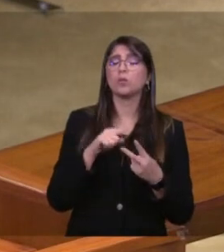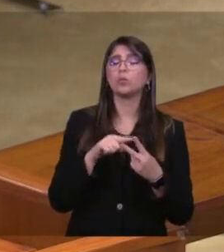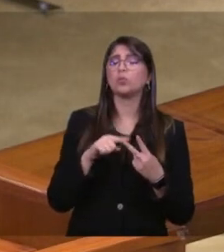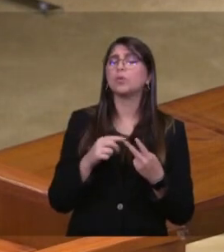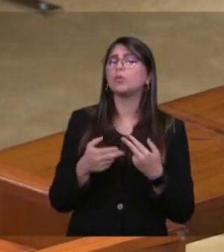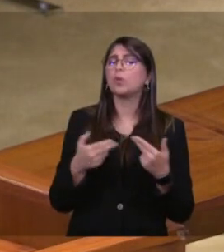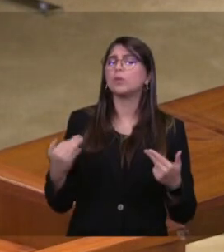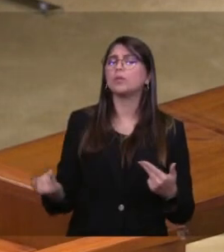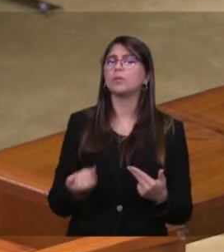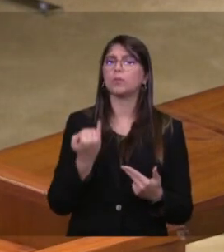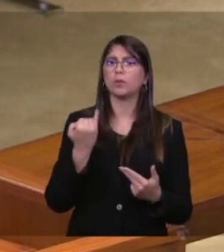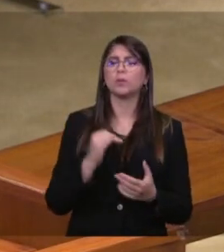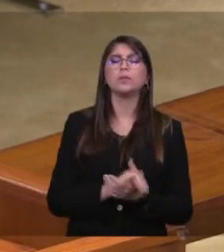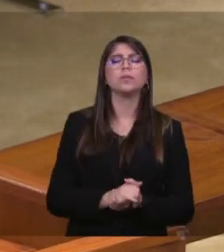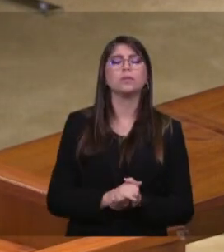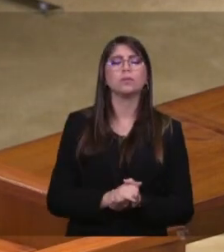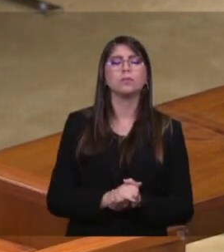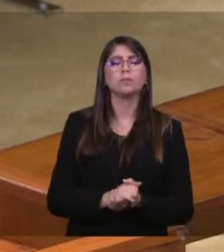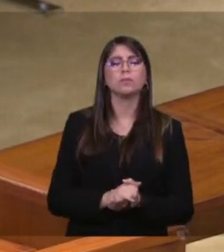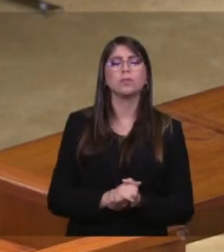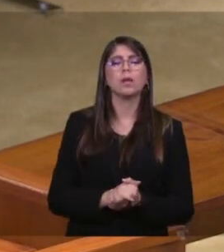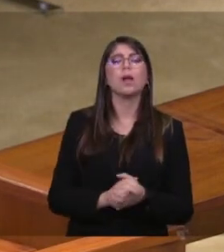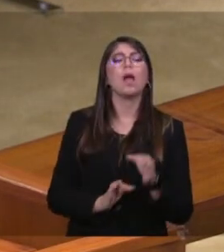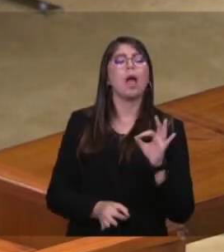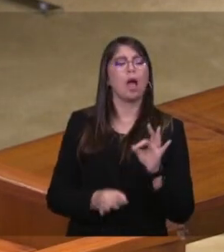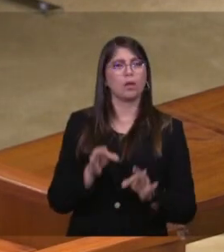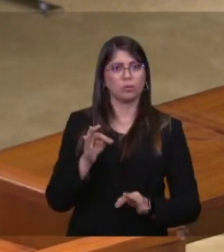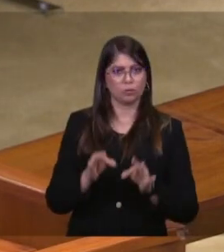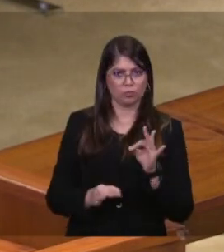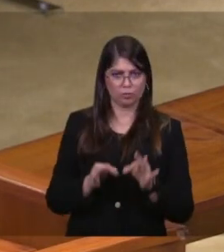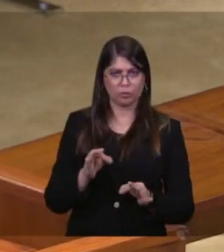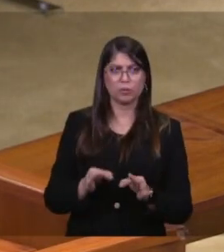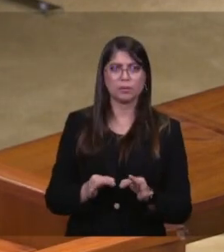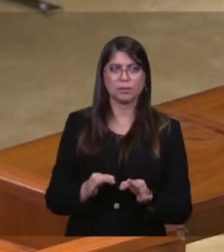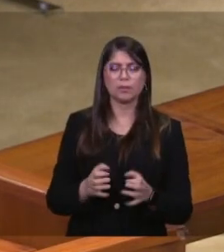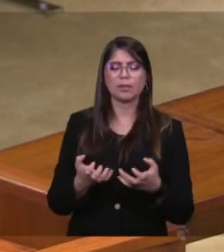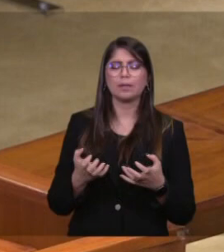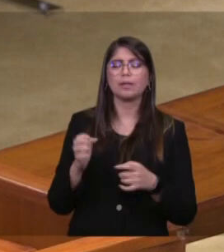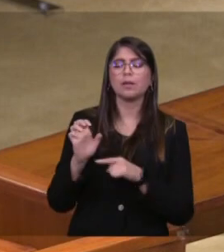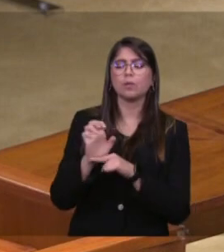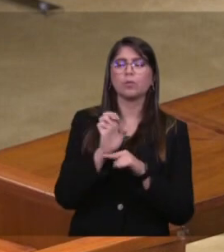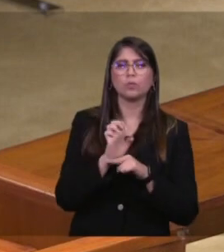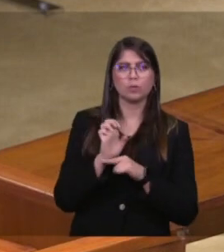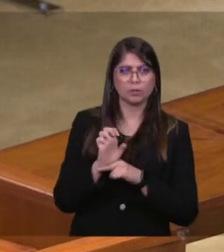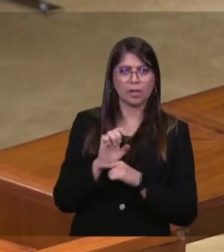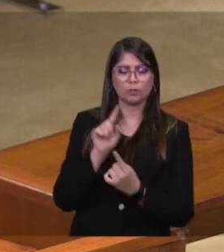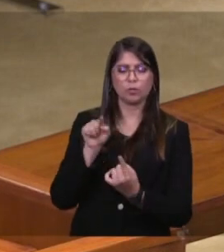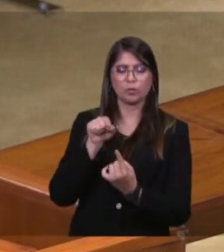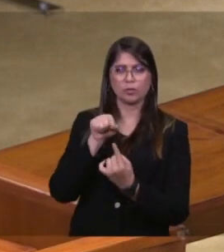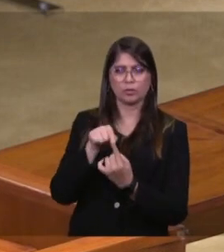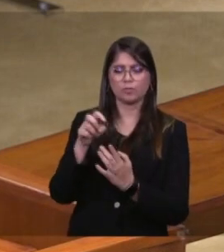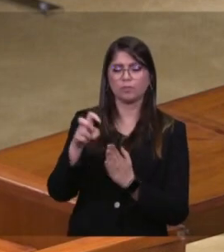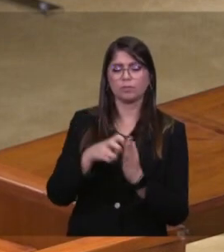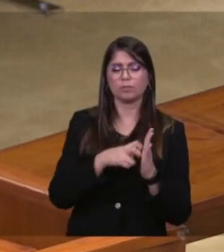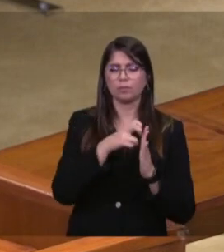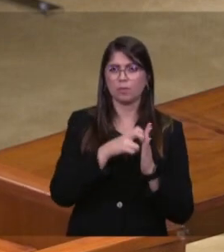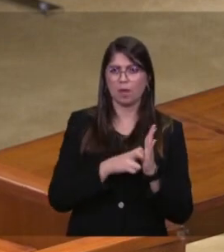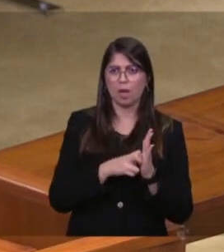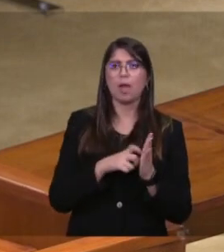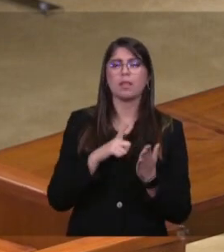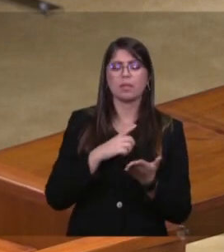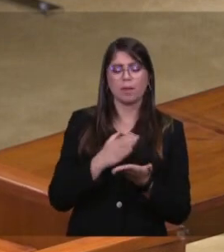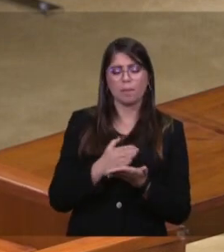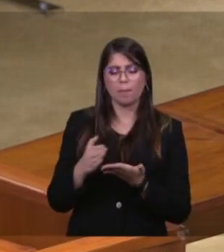questões muito importantes. Sim, a justiça da medida pretendida pelos estados de destino para arrecadar parte